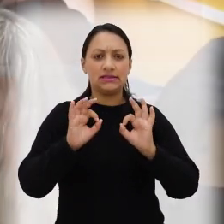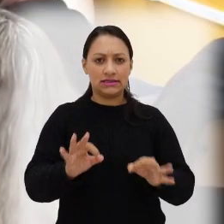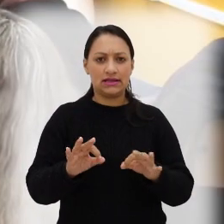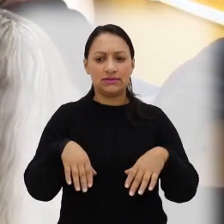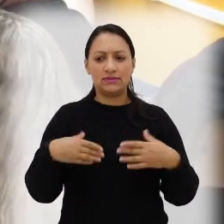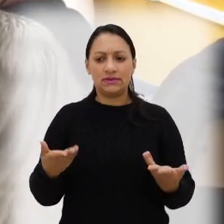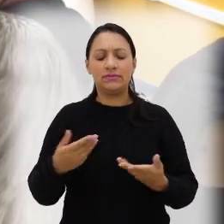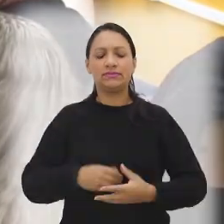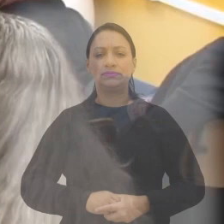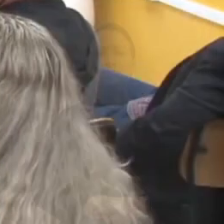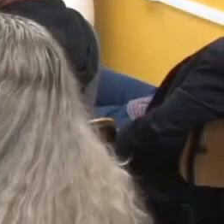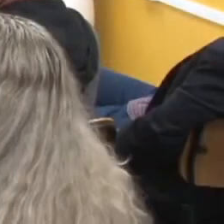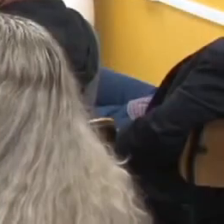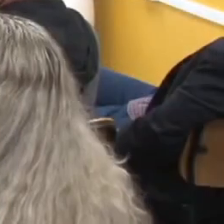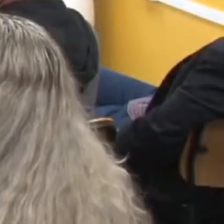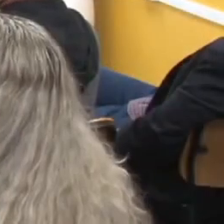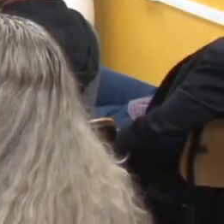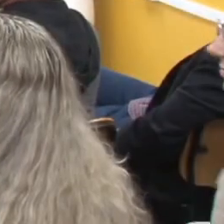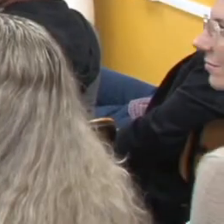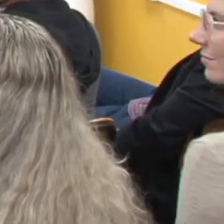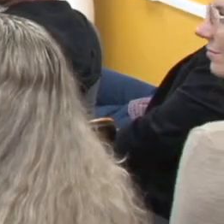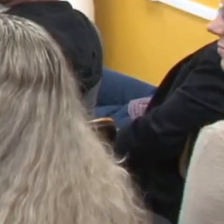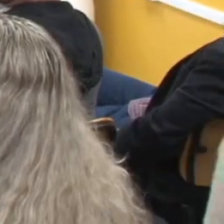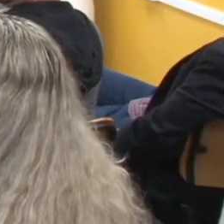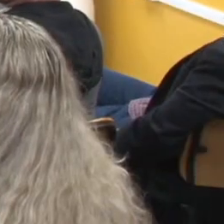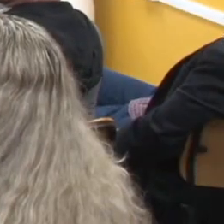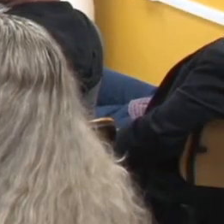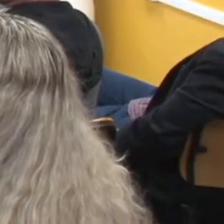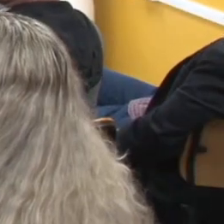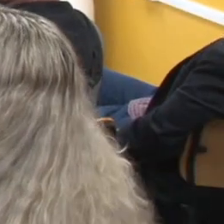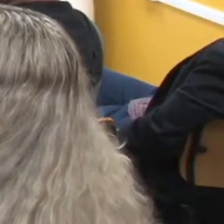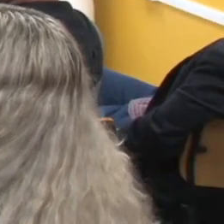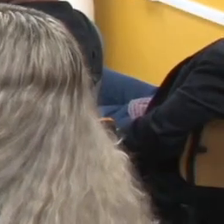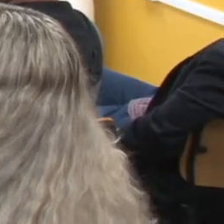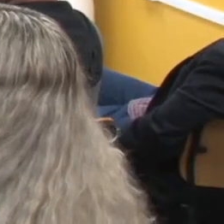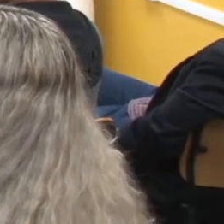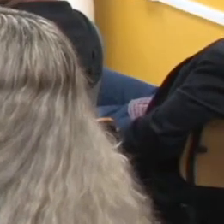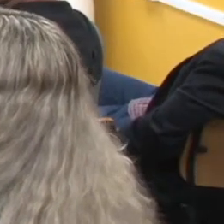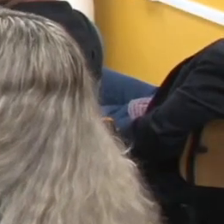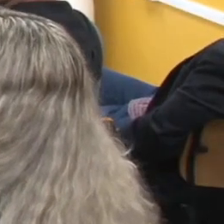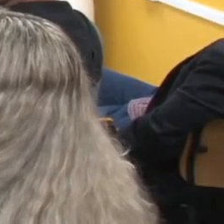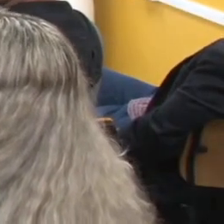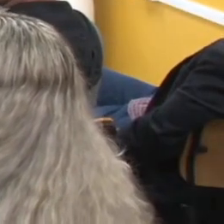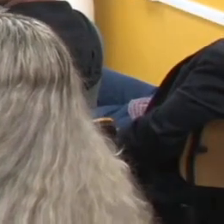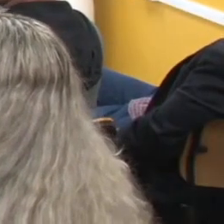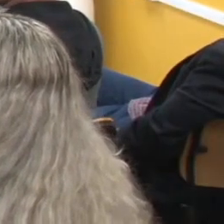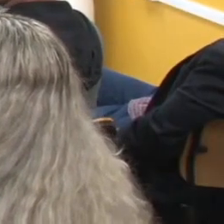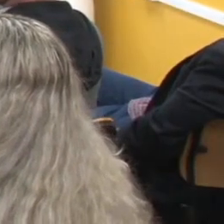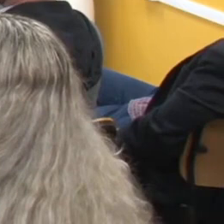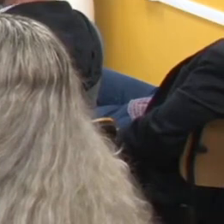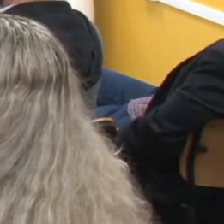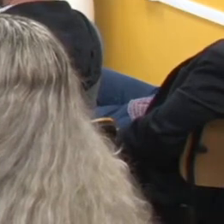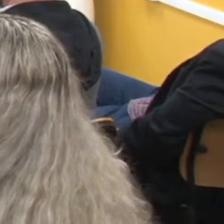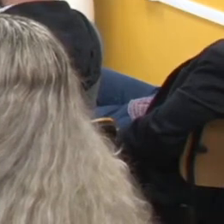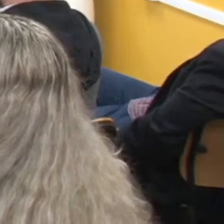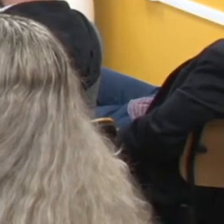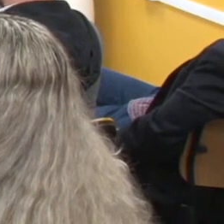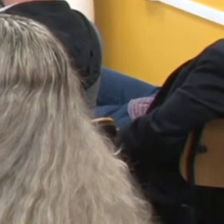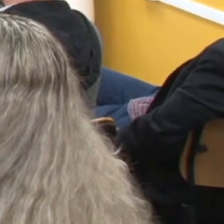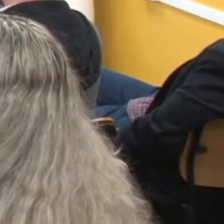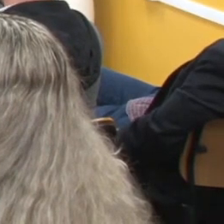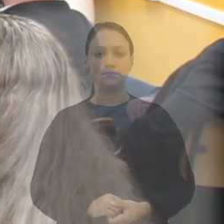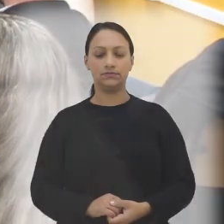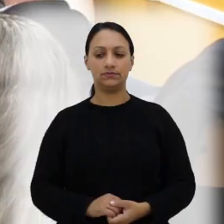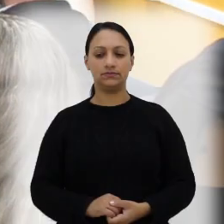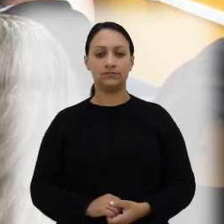primeira. Olá, boa tarde. Meu nome é Lucas, a gente vem de Pelotas. A gente tem uma plataforma de automação e marketing e a gente está bem feliz de estar aqui no